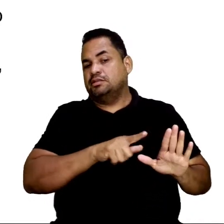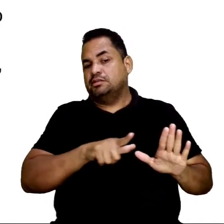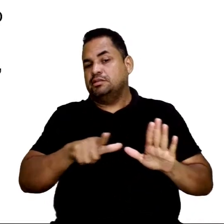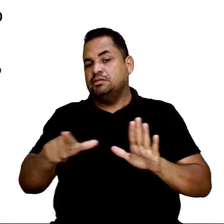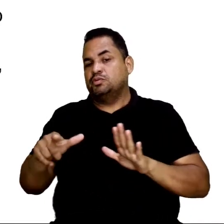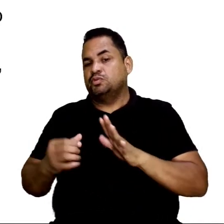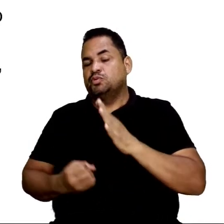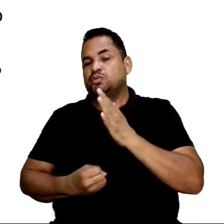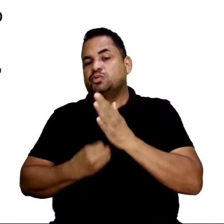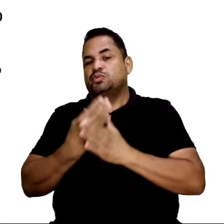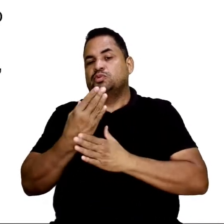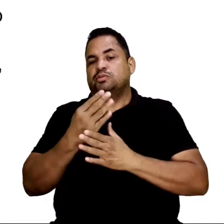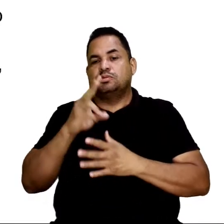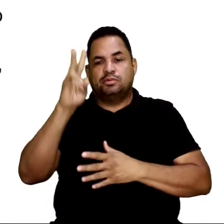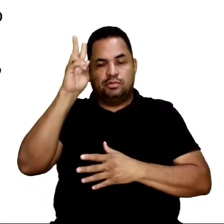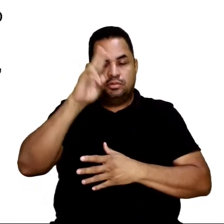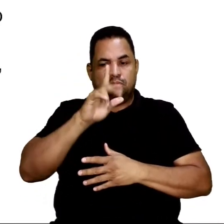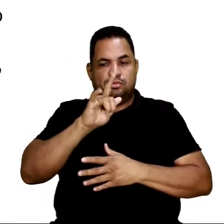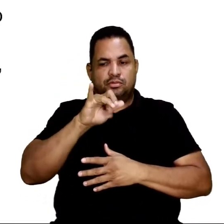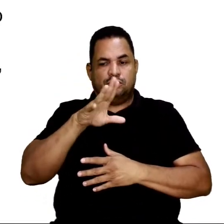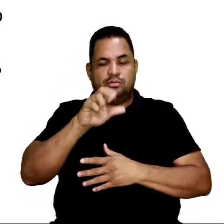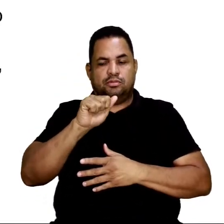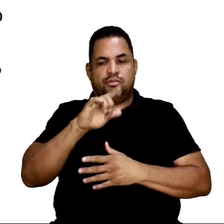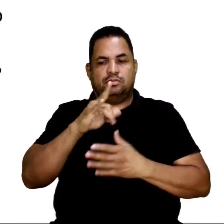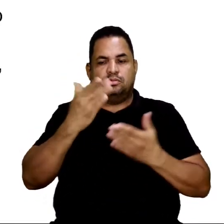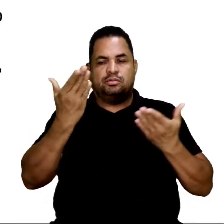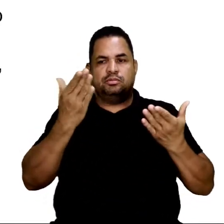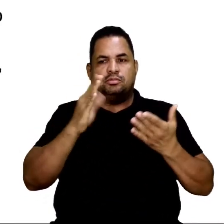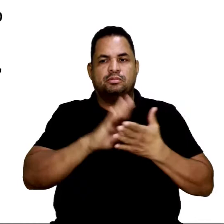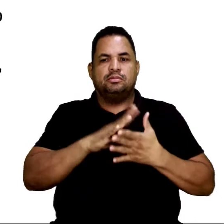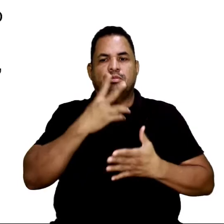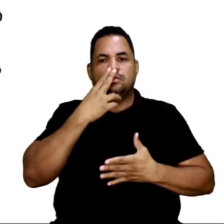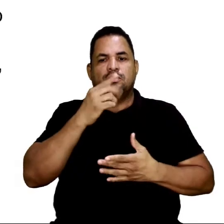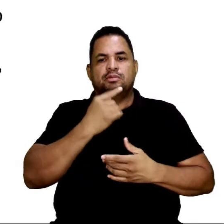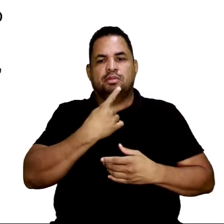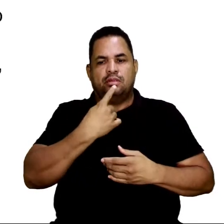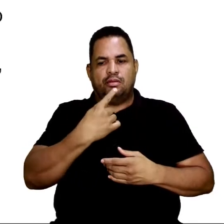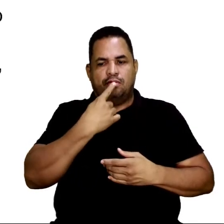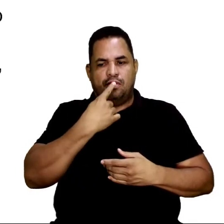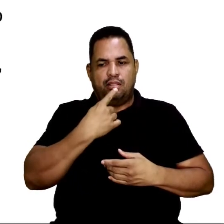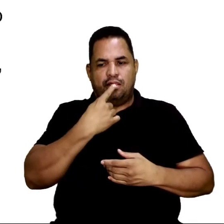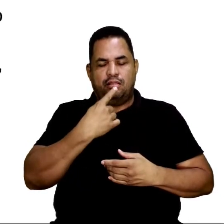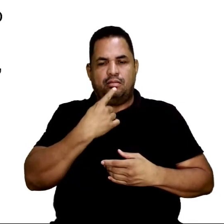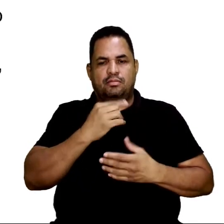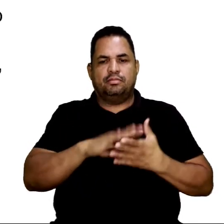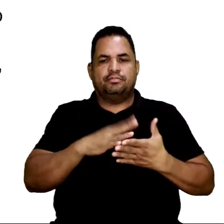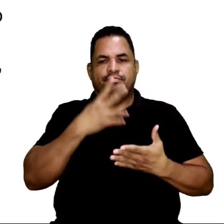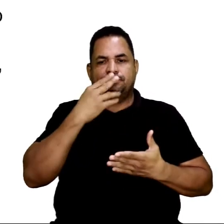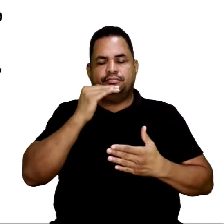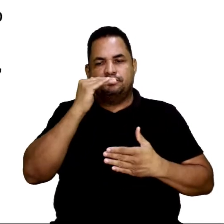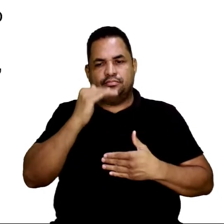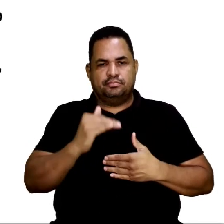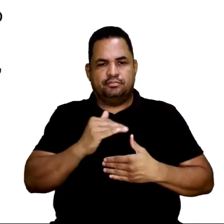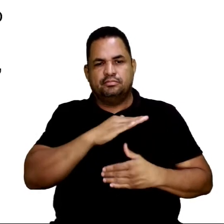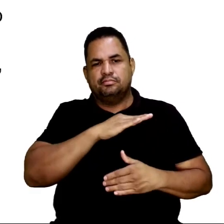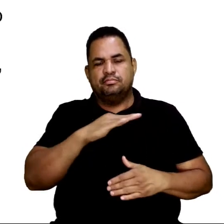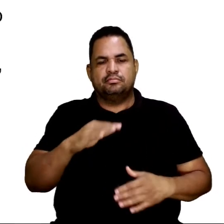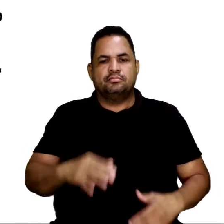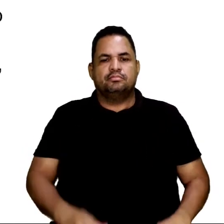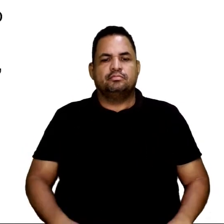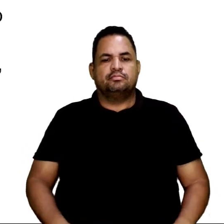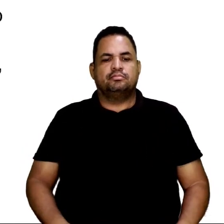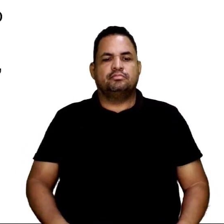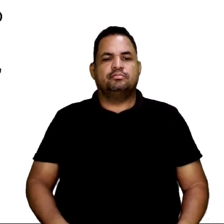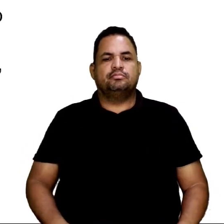lembra lá da organogênese, aquele que eu falei para vocês, parecia uma língua? Lembra lá na parte inferior, essa linha primitiva? Pois é.